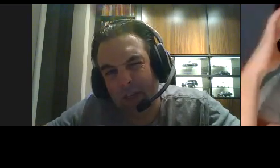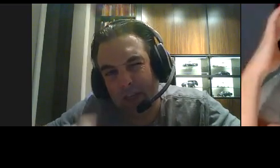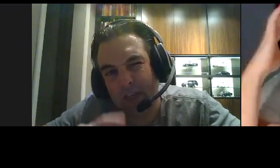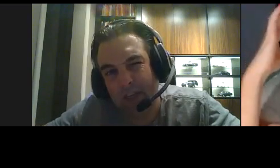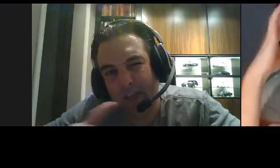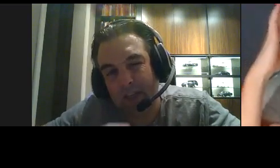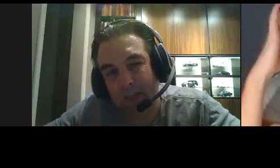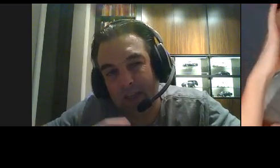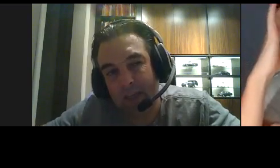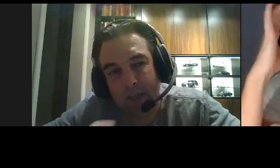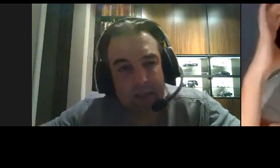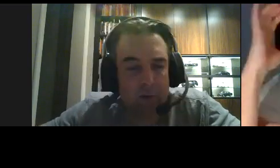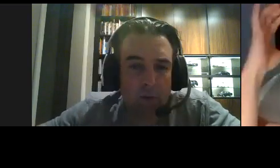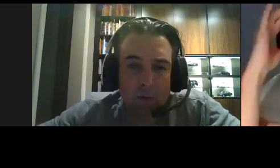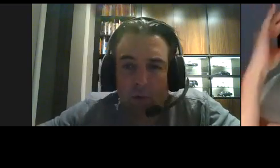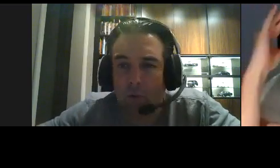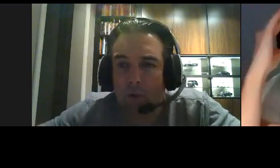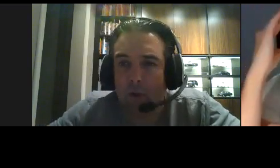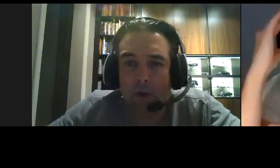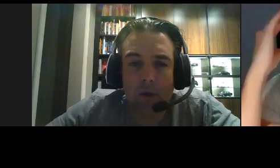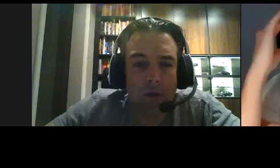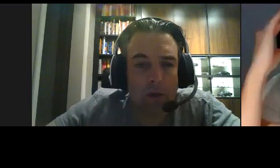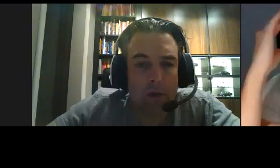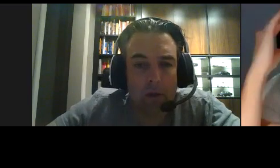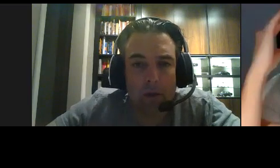isso aqui. Cadê o...